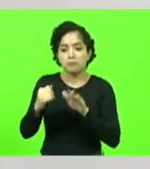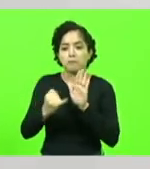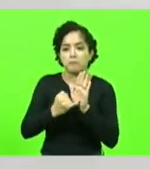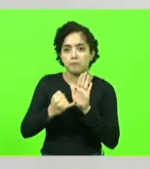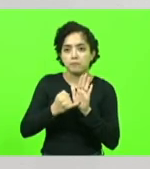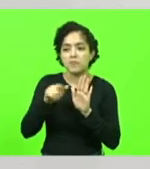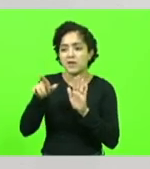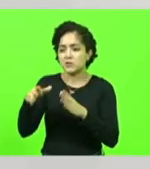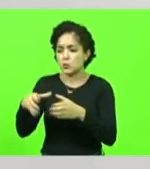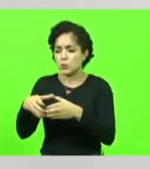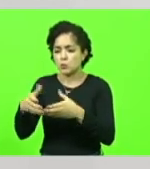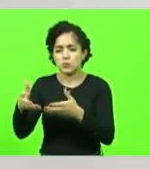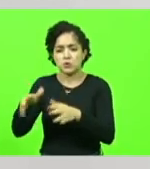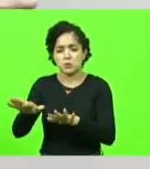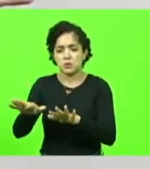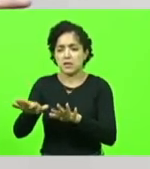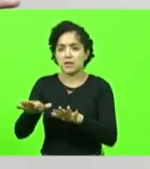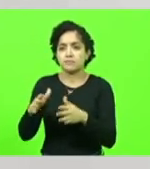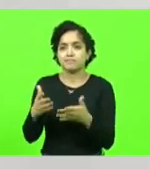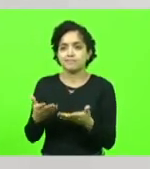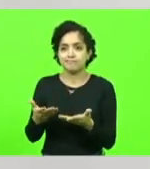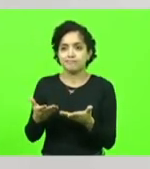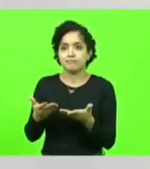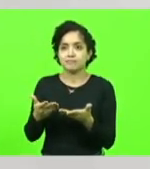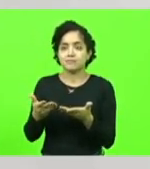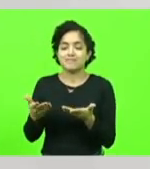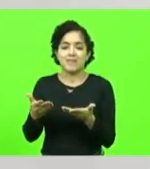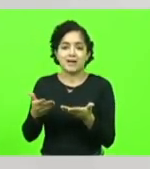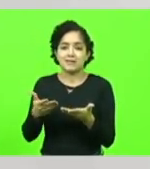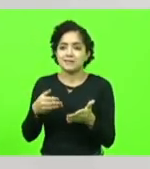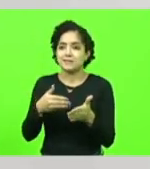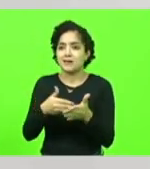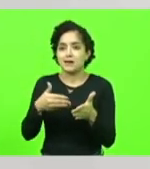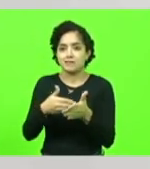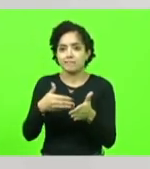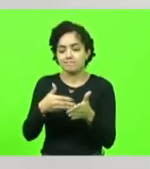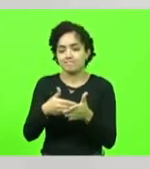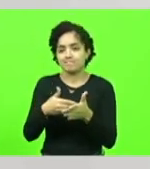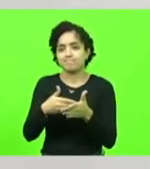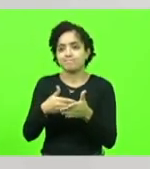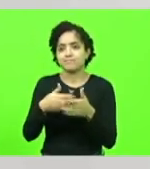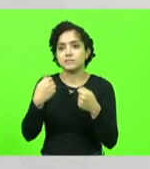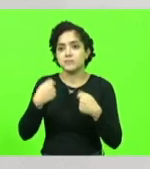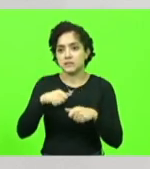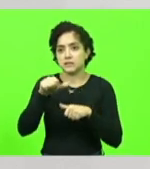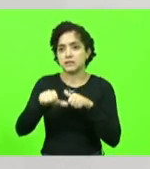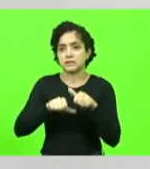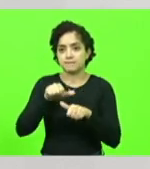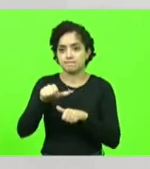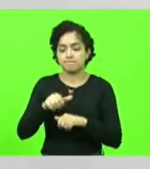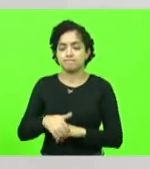setor não quer pagar menos imposto que o outro. Aí não anda, trava tudo. Precisamos reformar.